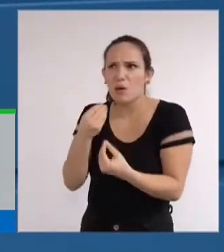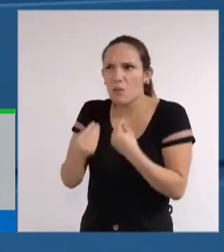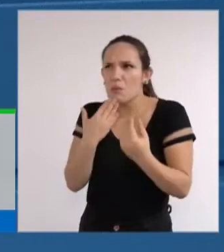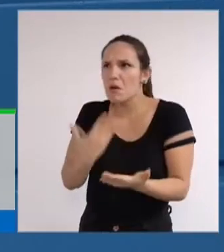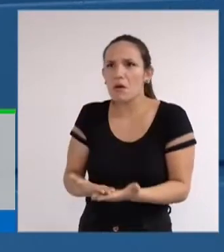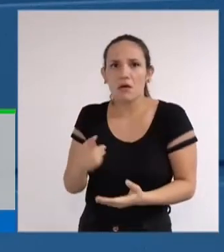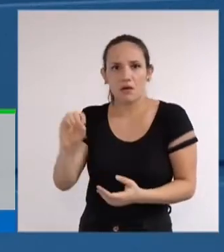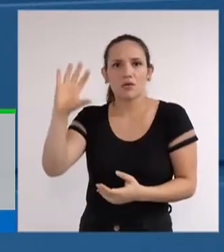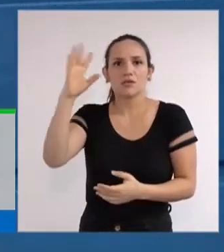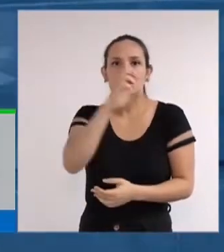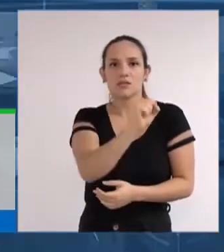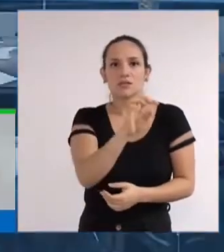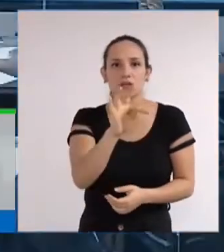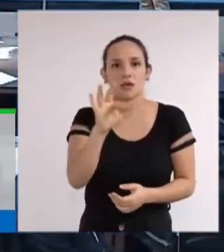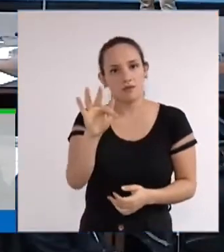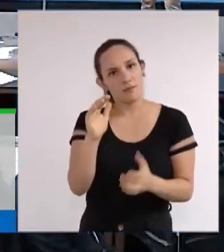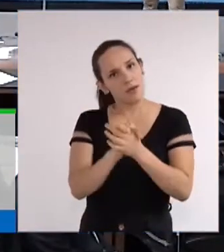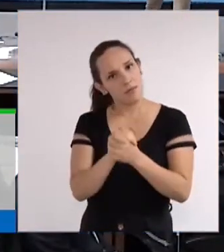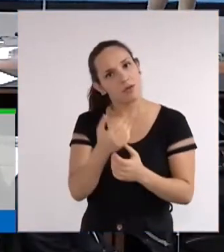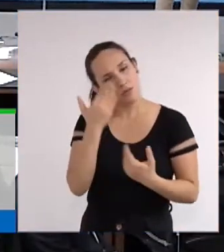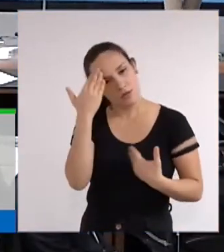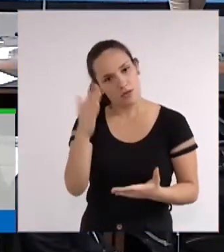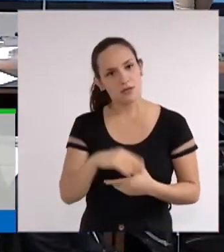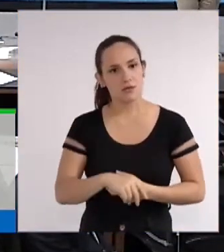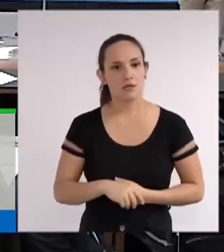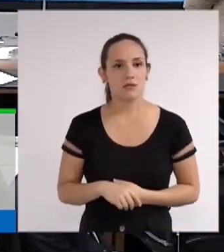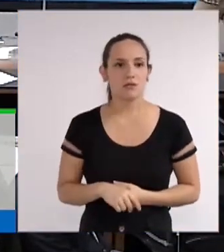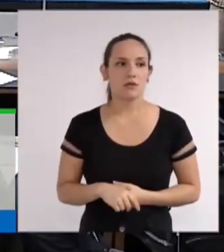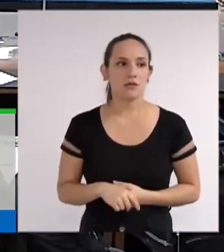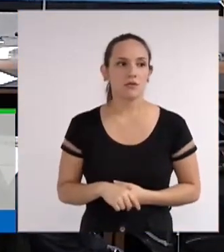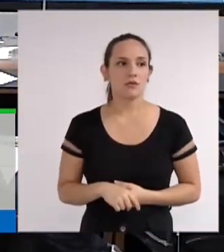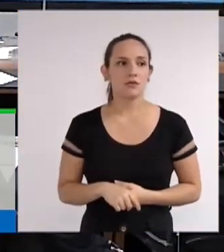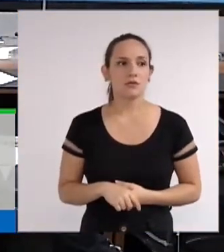aconteceu no Supremo. Parabéns e muito obrigada.